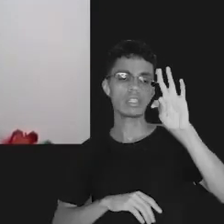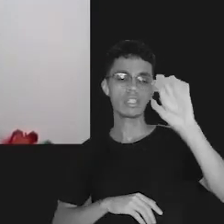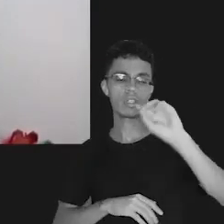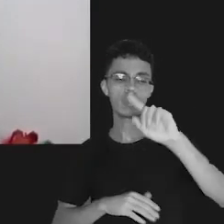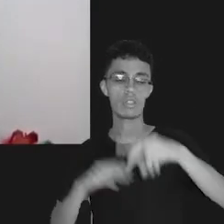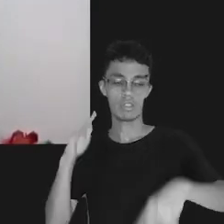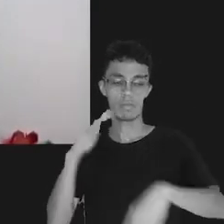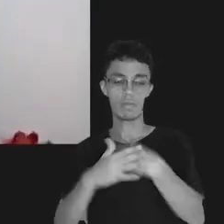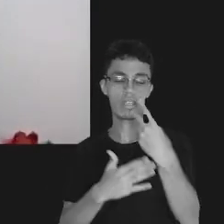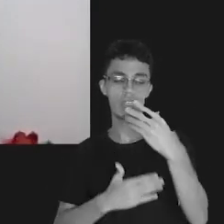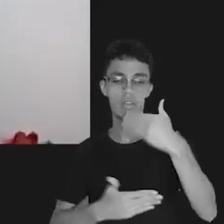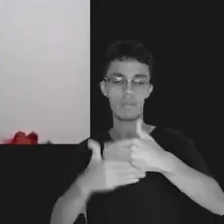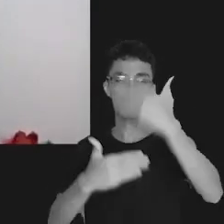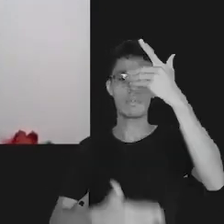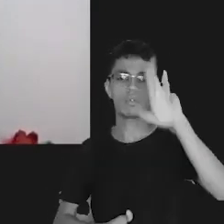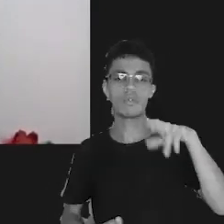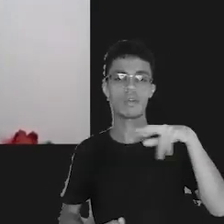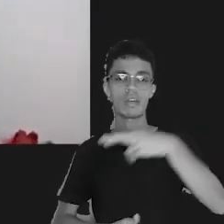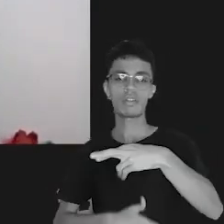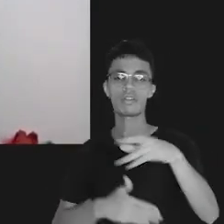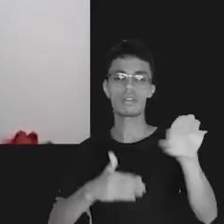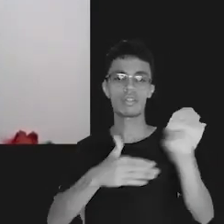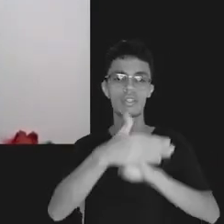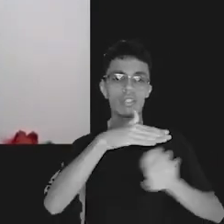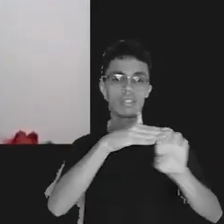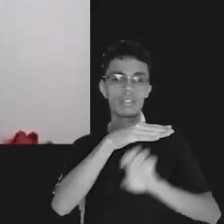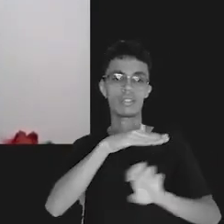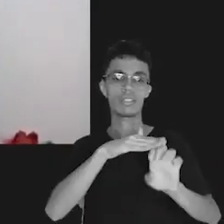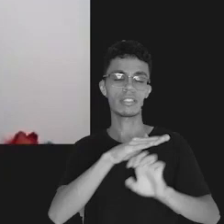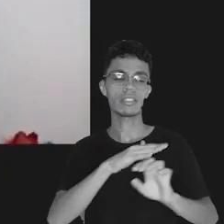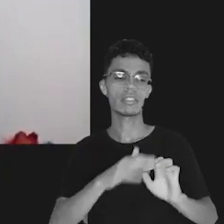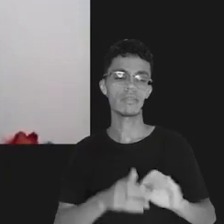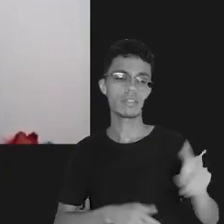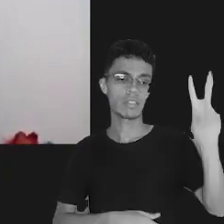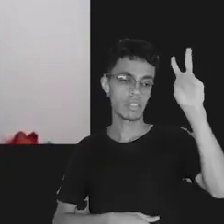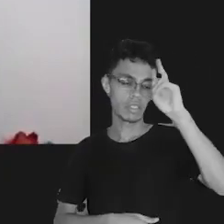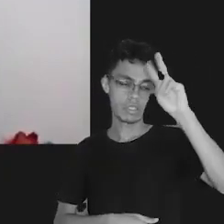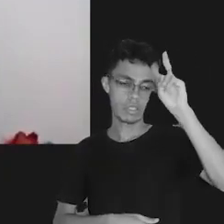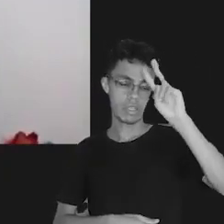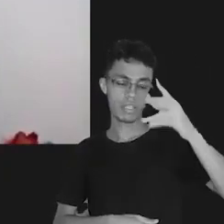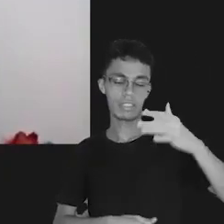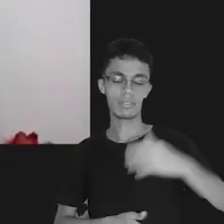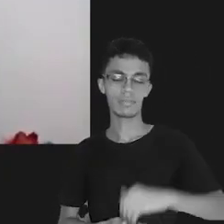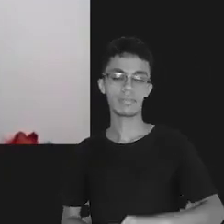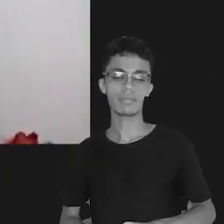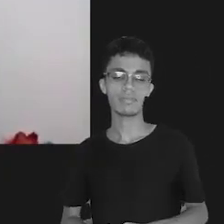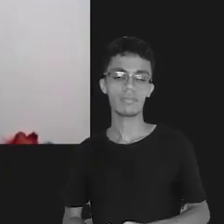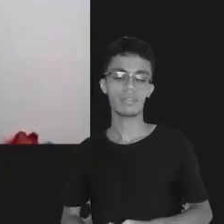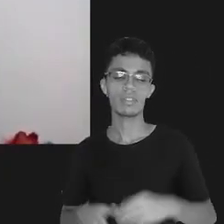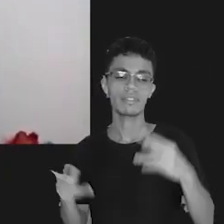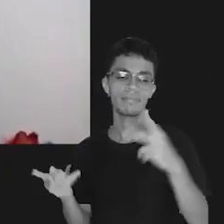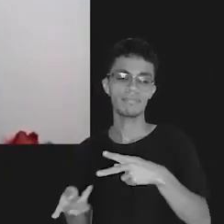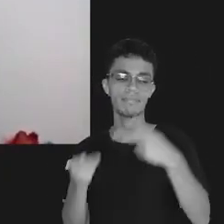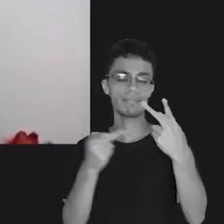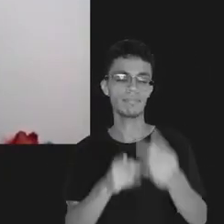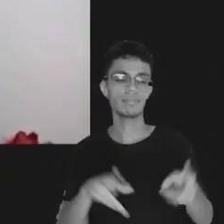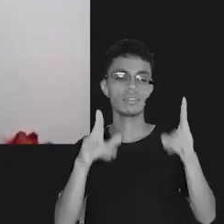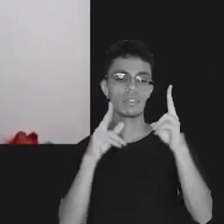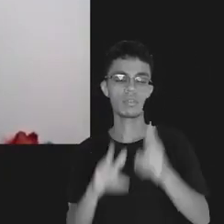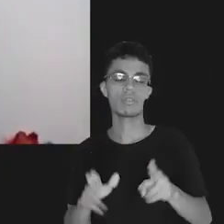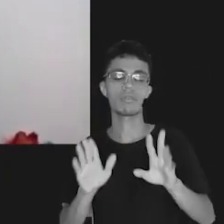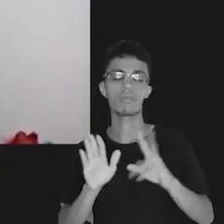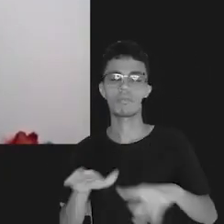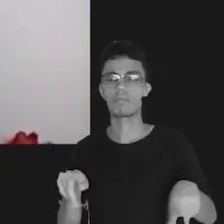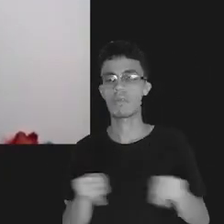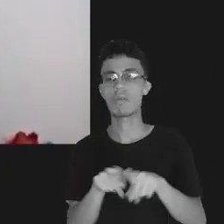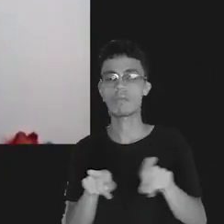Rato no Muro, e a empresa vai para uma coisa meio simbólica, meio mítica, o visitante também, um pouco,